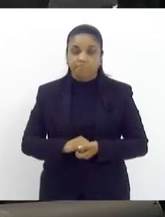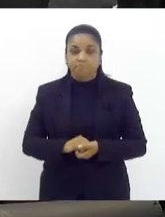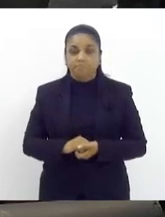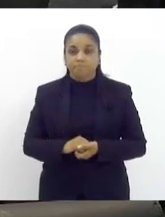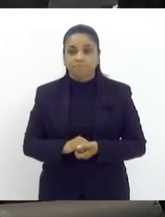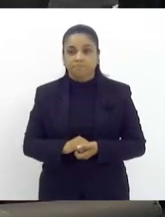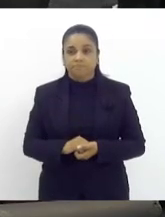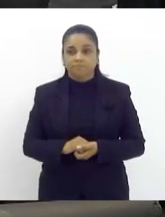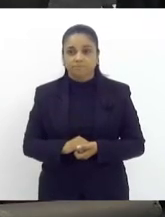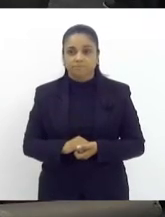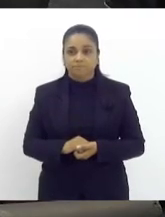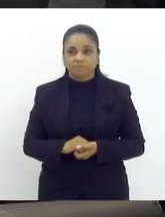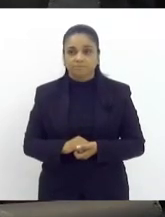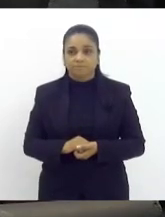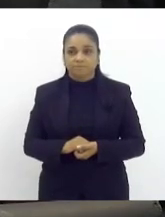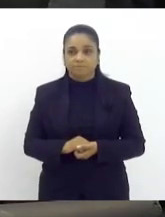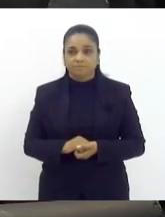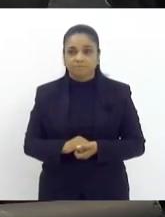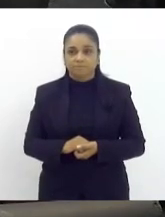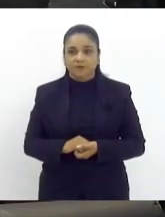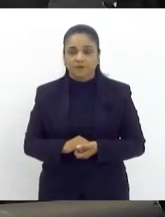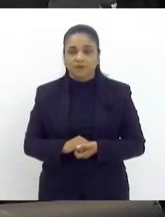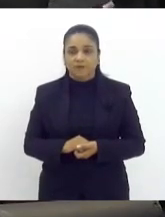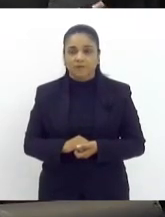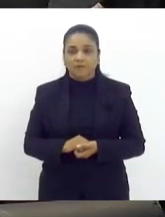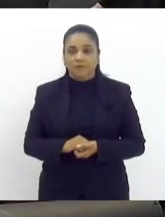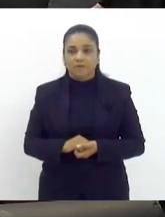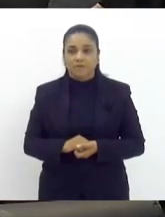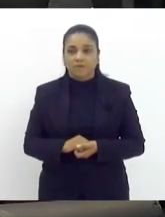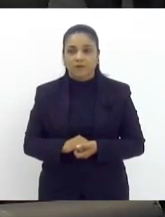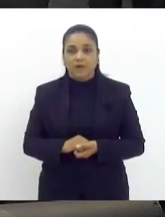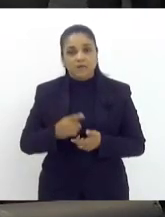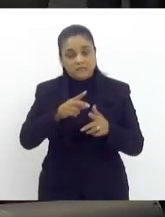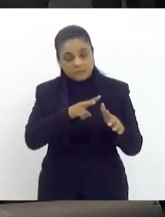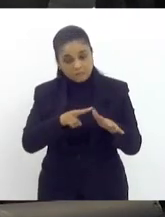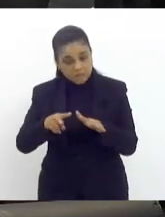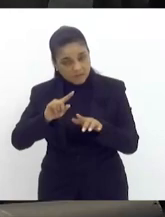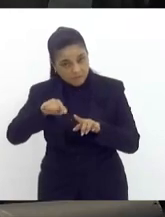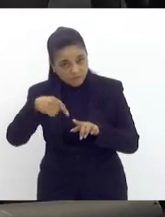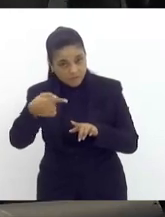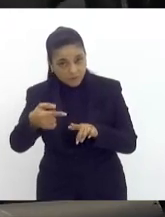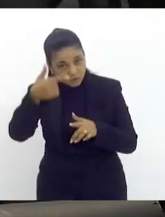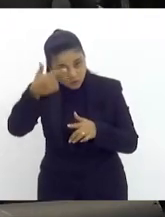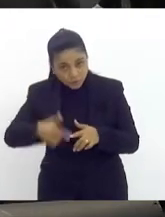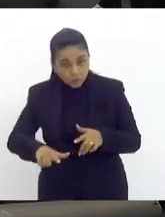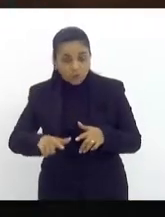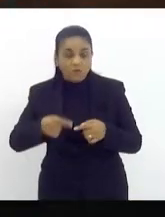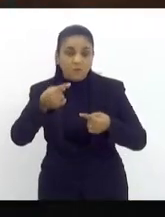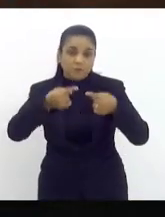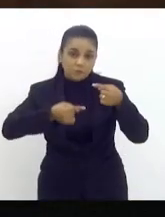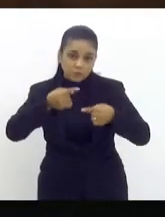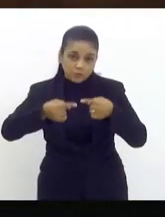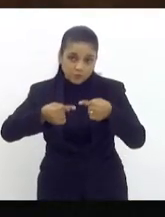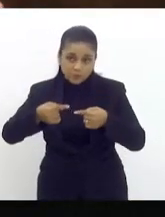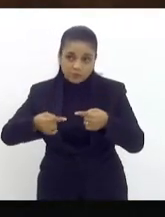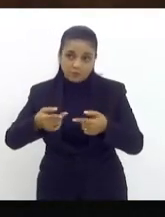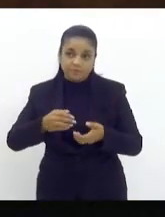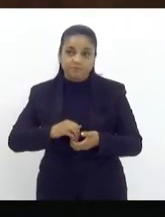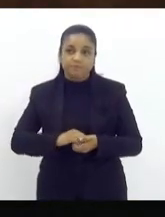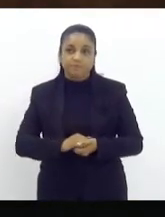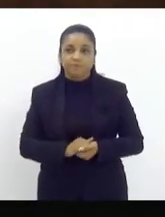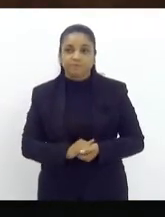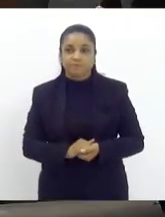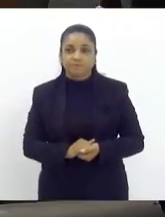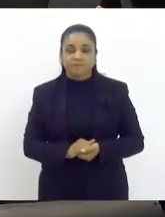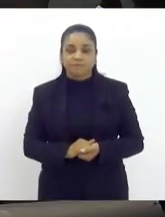Vai acabar a sessão, presidente. Aí vai ter que chamar na semana que vem para outra.